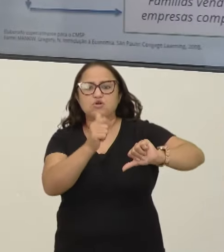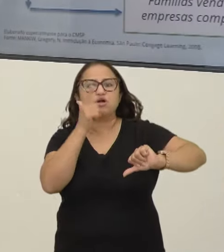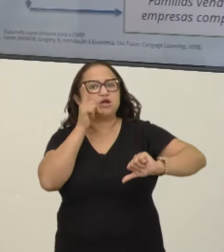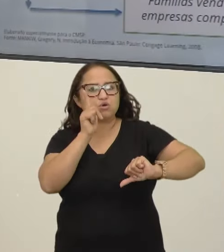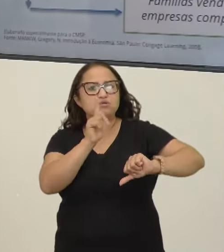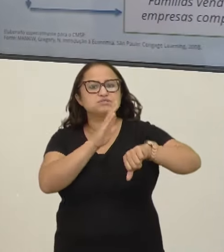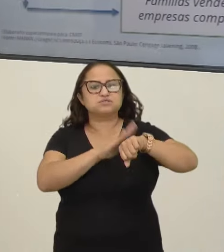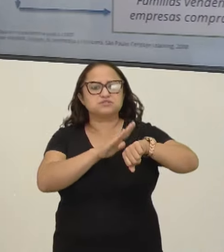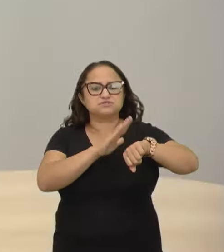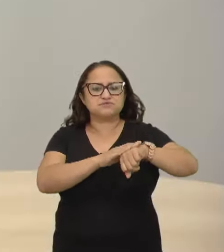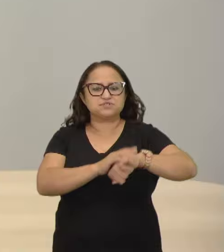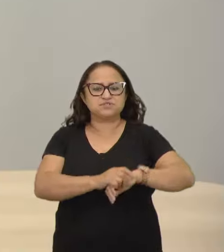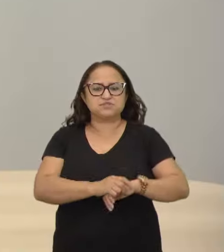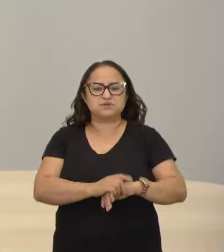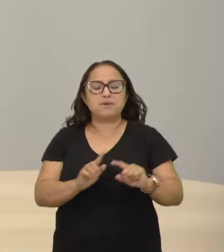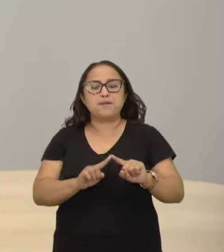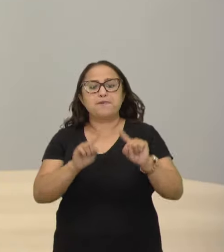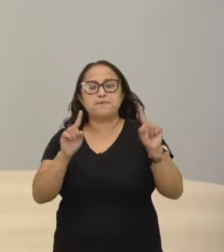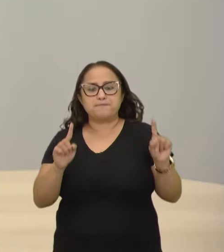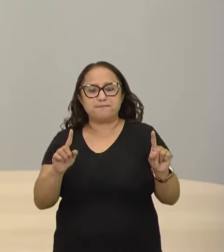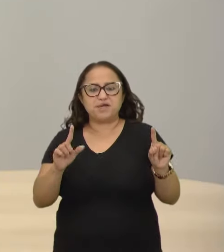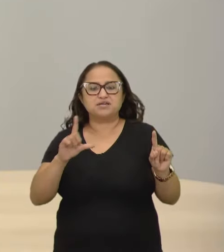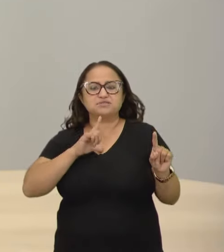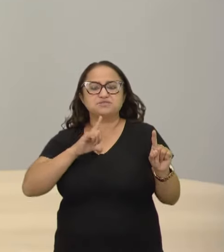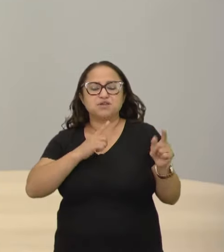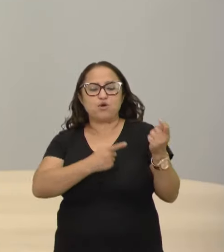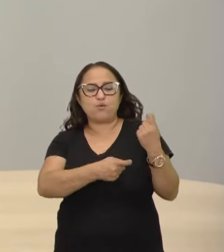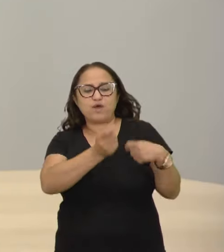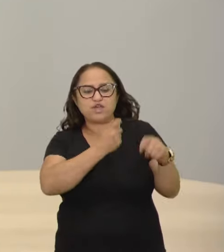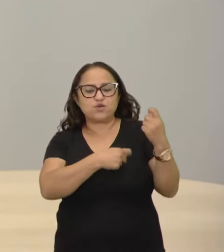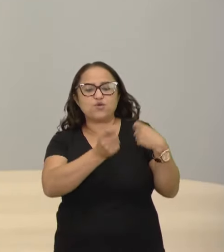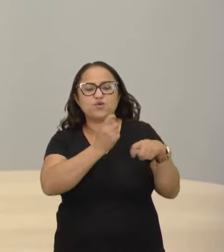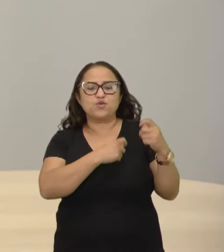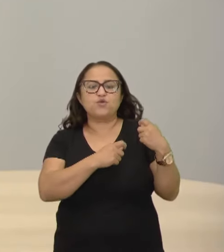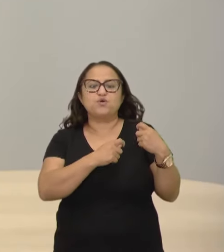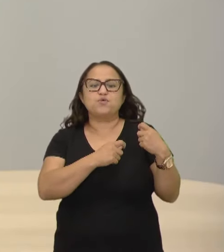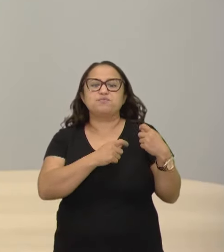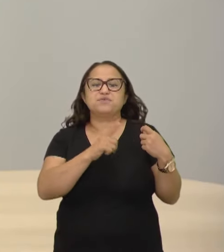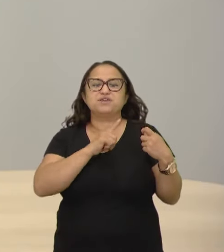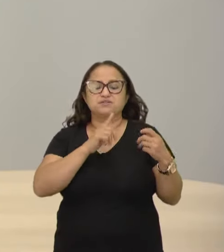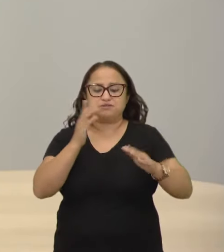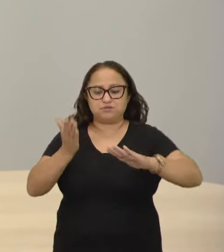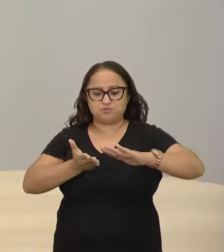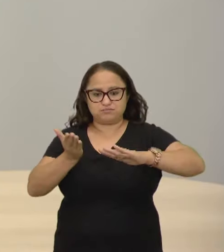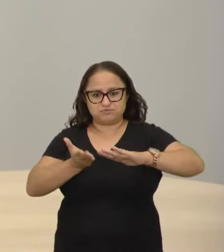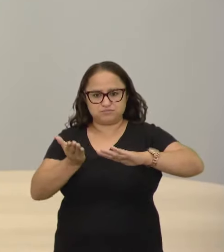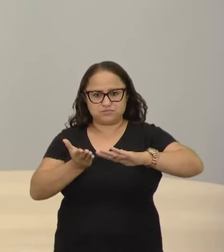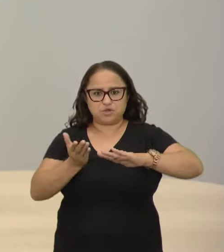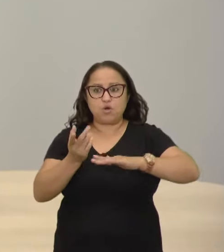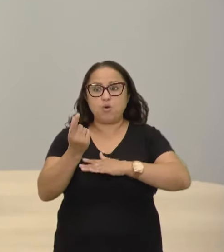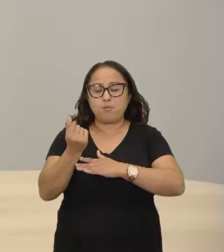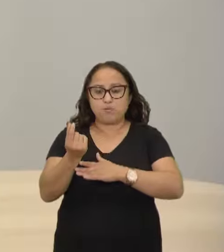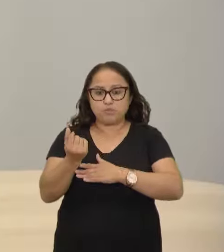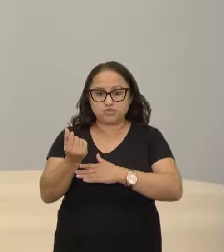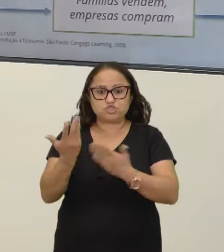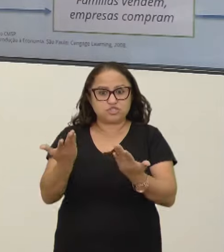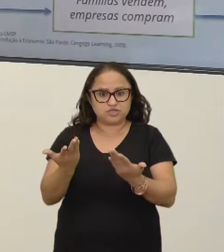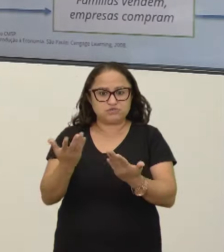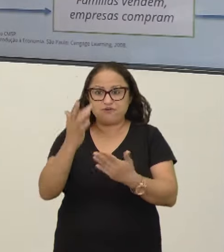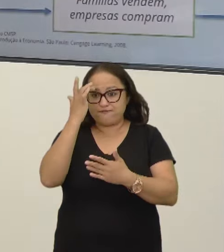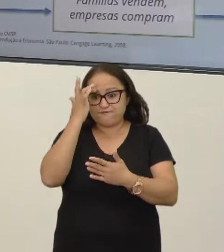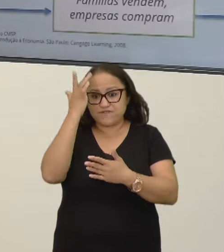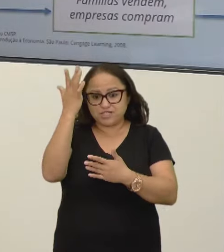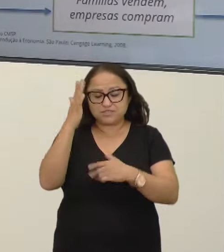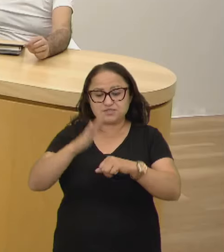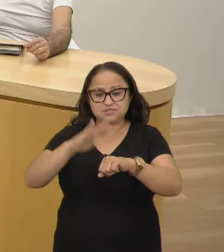realizar. Então, elas olha são só. mediadas numa economia contemporânea por moeda. Por moeda, porque facilita muito mais. Imagina assim,